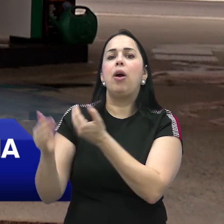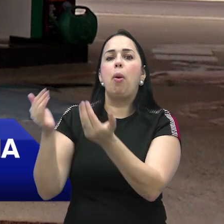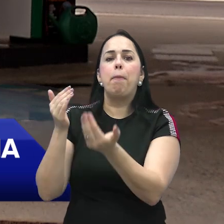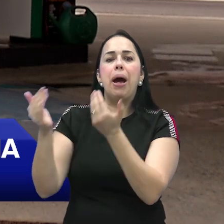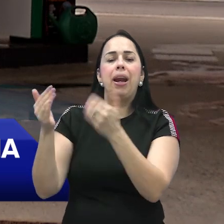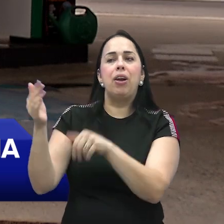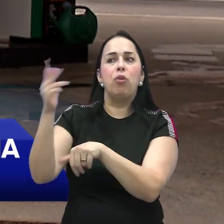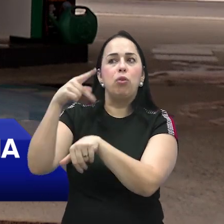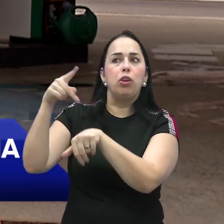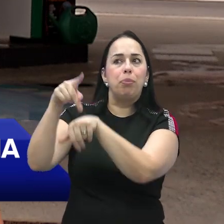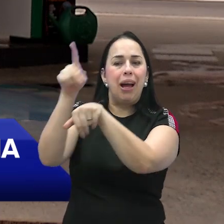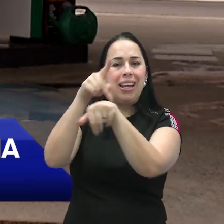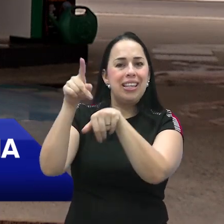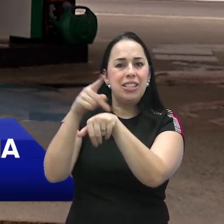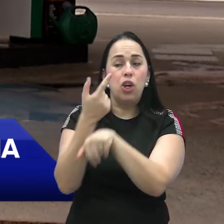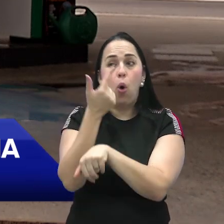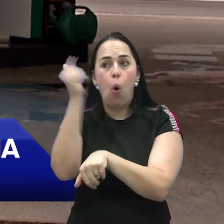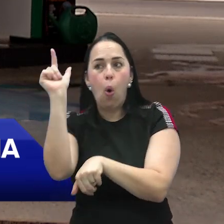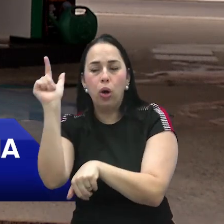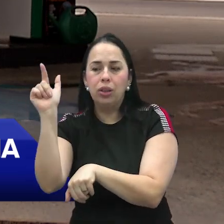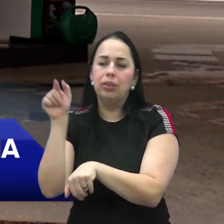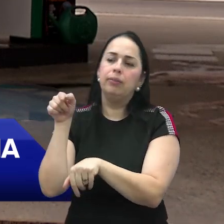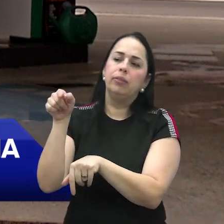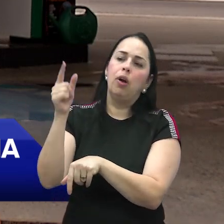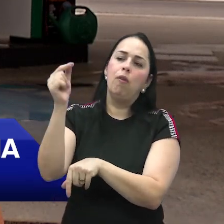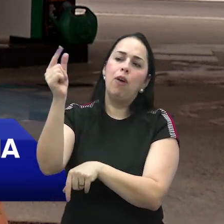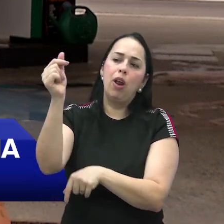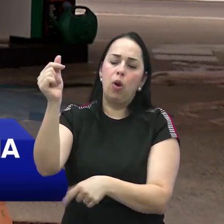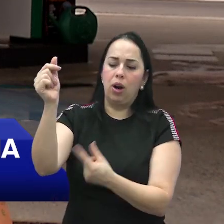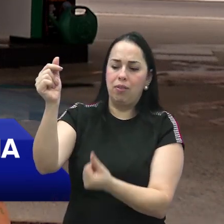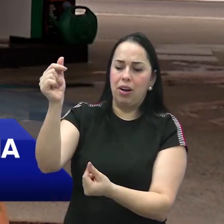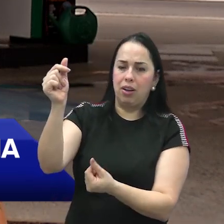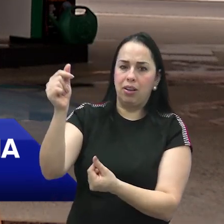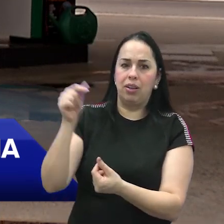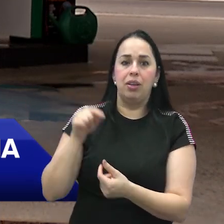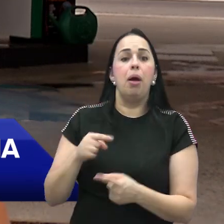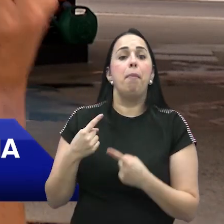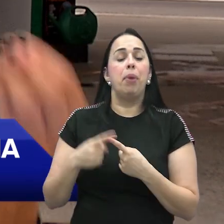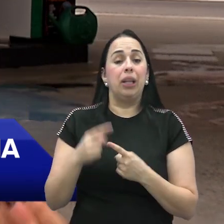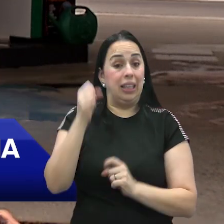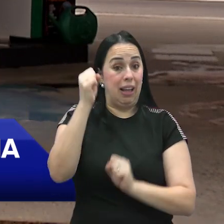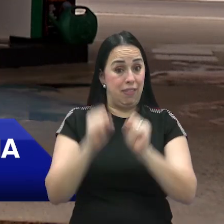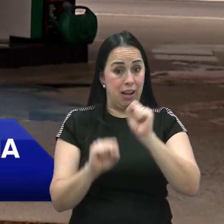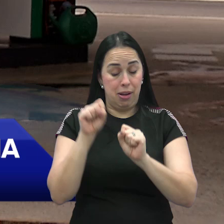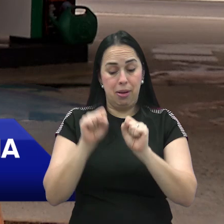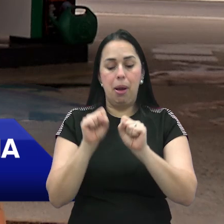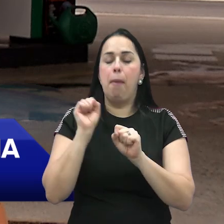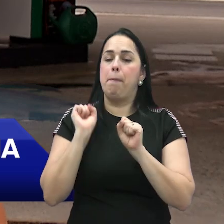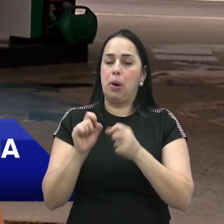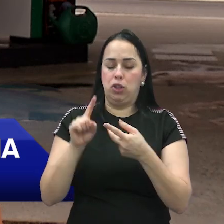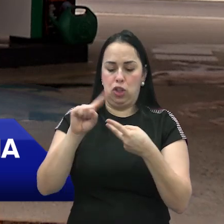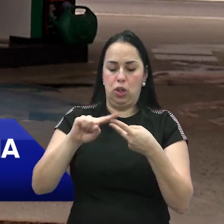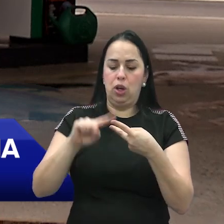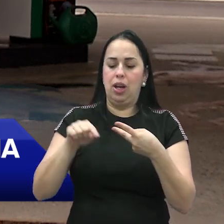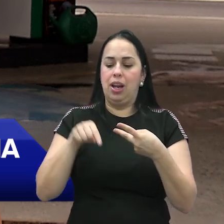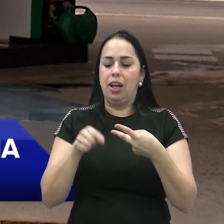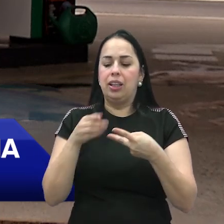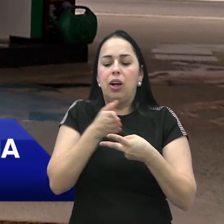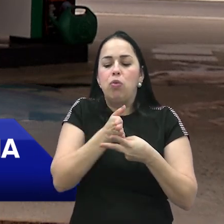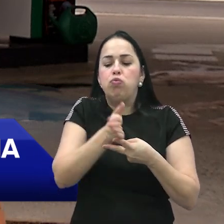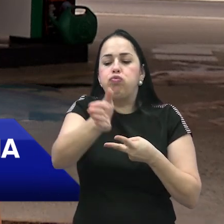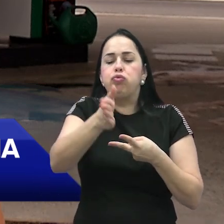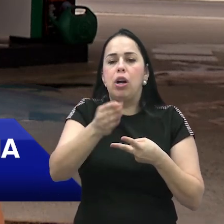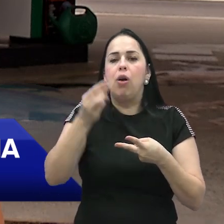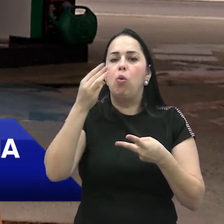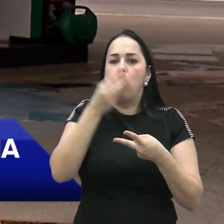nosso álcool, ele sai da usina e ele pode tanto se tornar açúcar quanto o álcool que vai participar dessa mistura. E